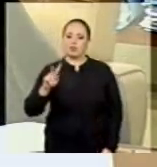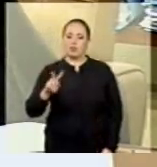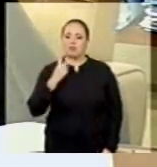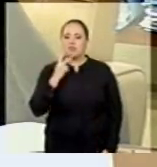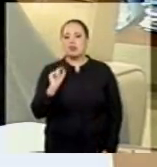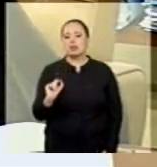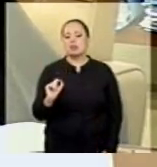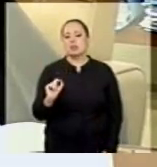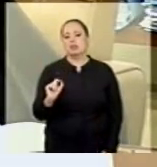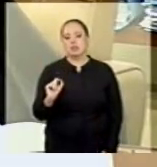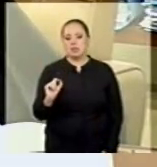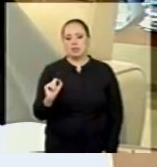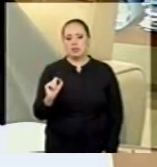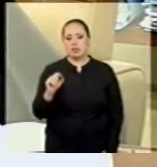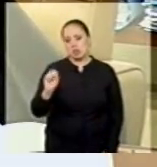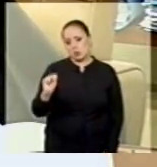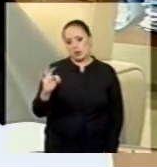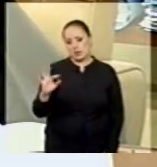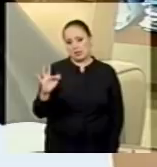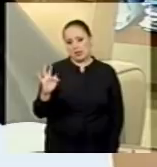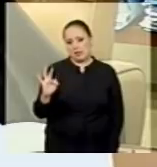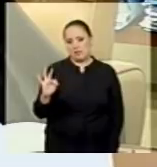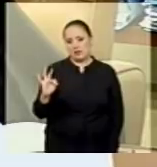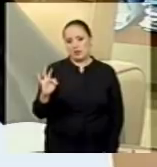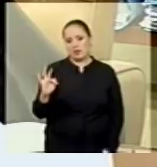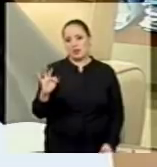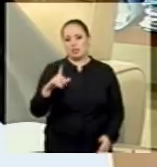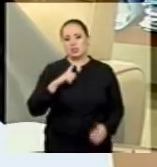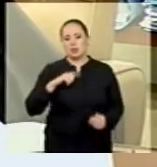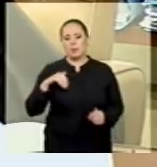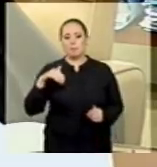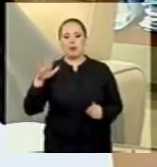fato de que no Supremo havia mais absolvições do que